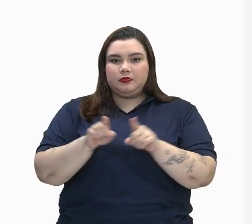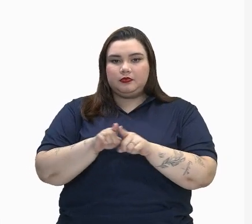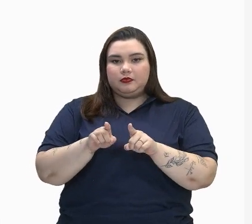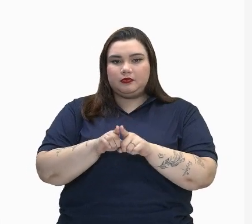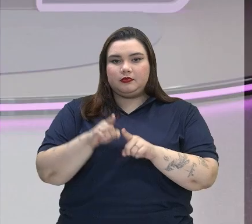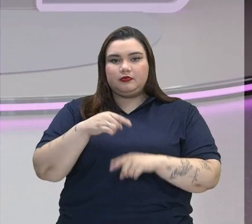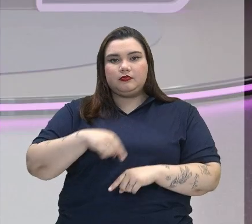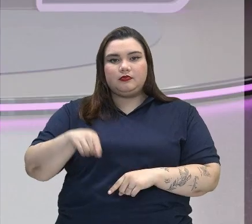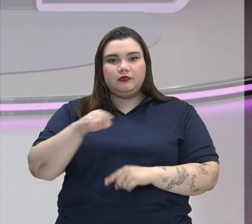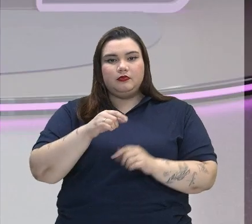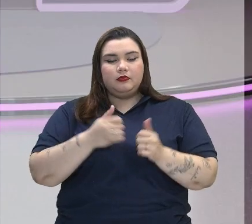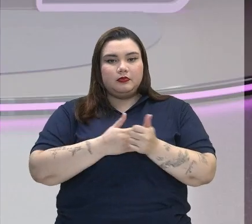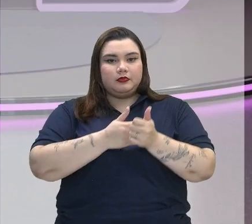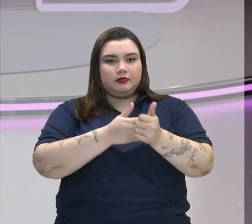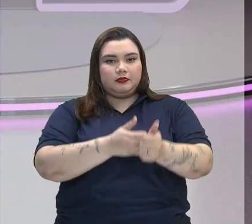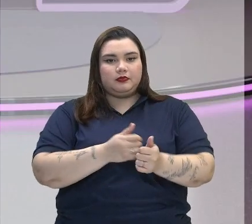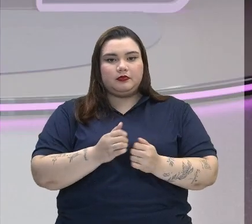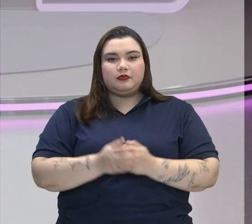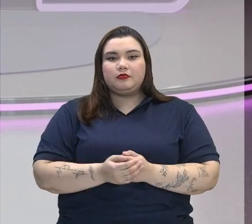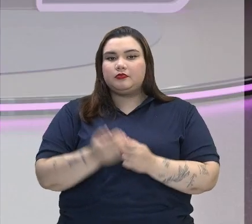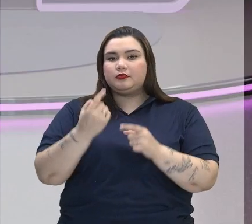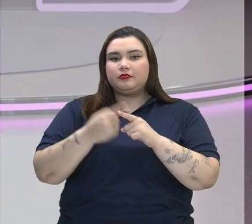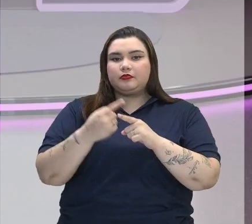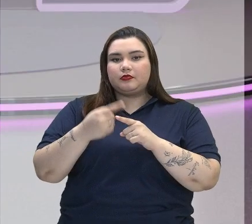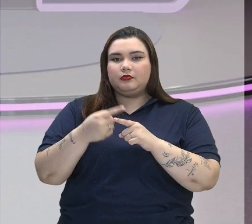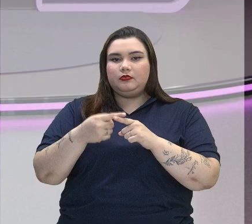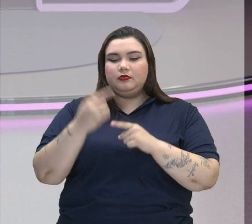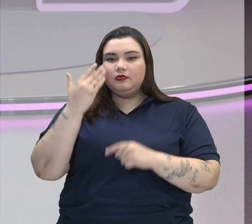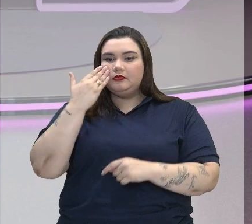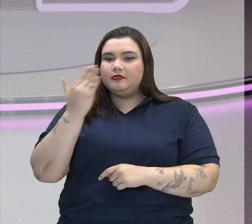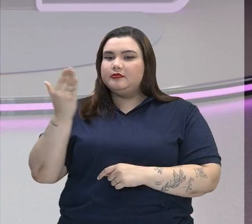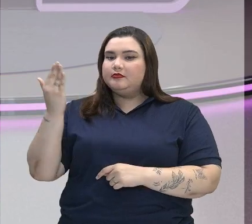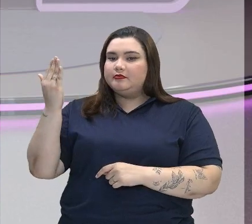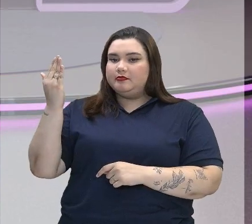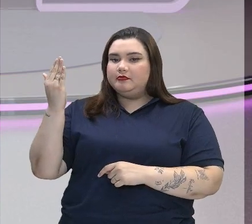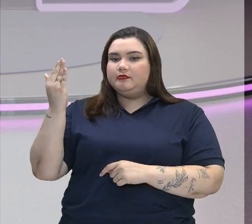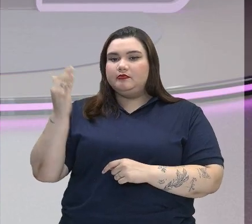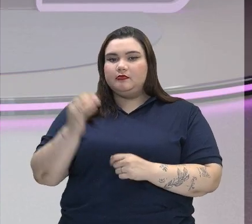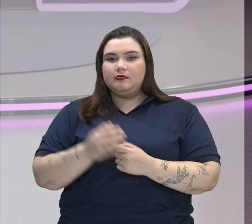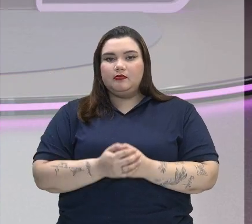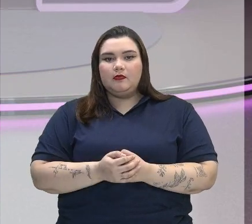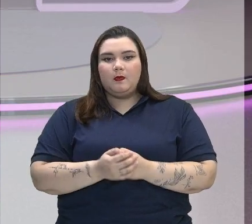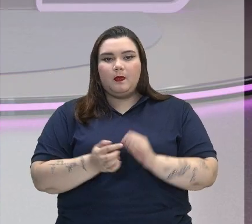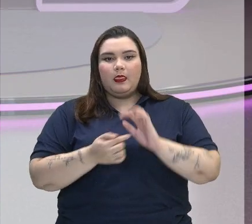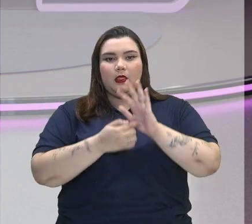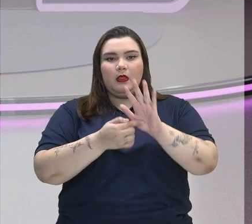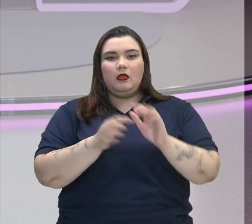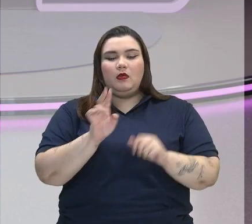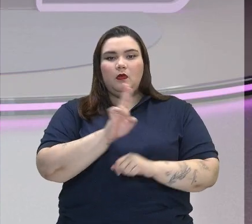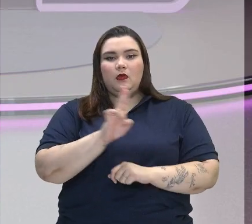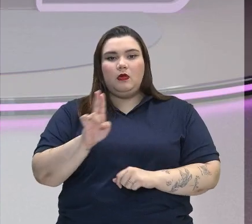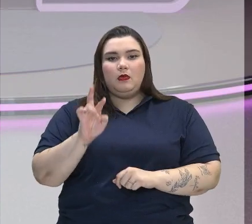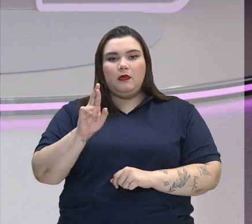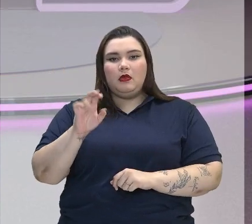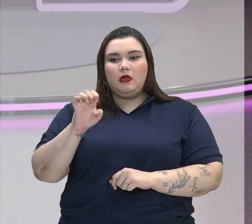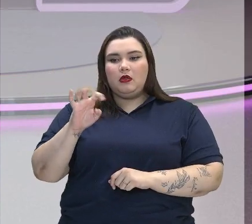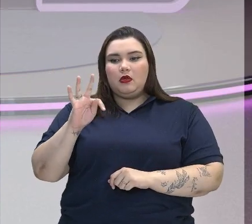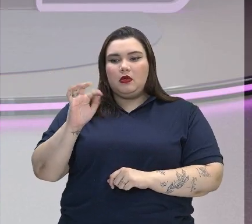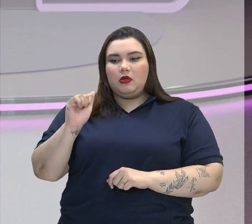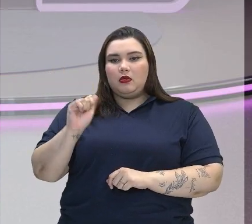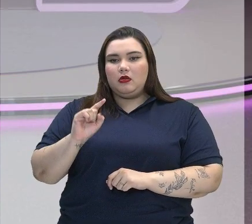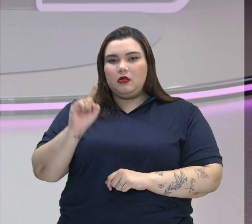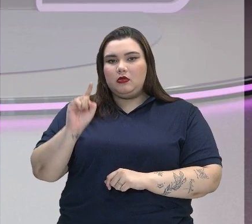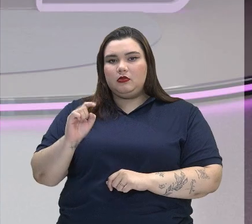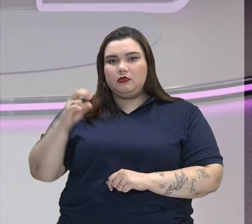E vocês vão acompanhar. Por quê? Observem aqui comigo. Nós temos aqui chamado retângulo de ouro. Por que ele é